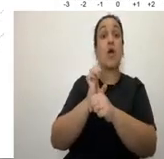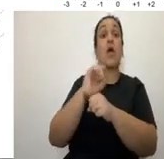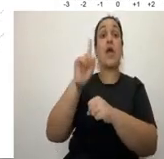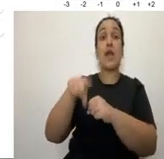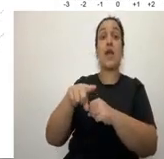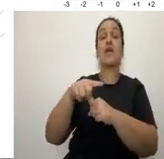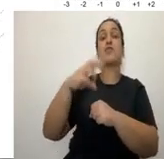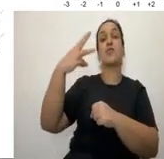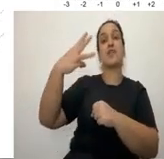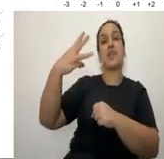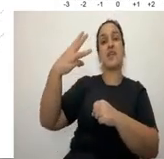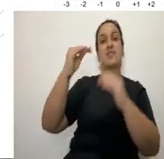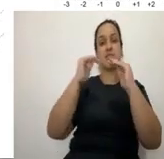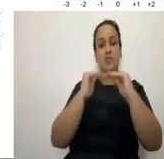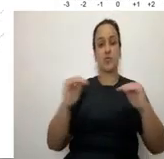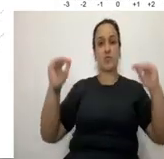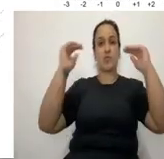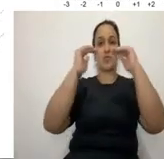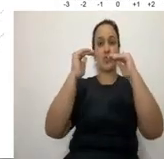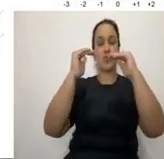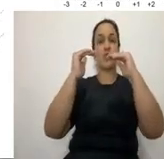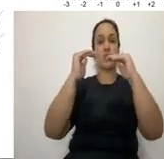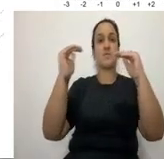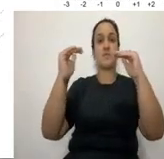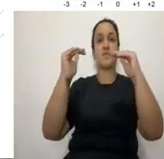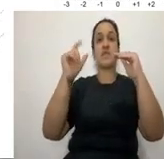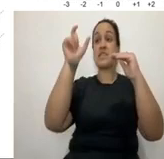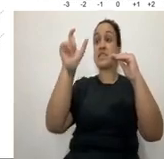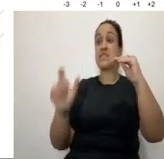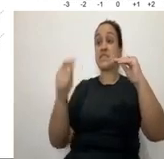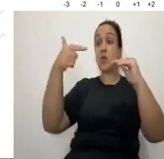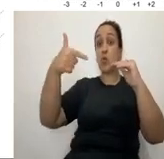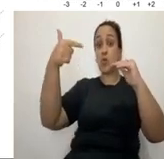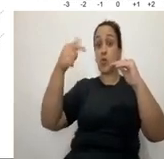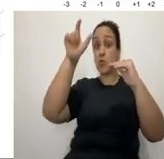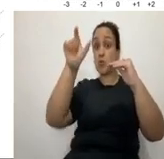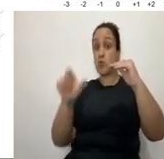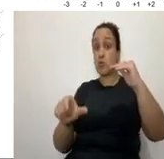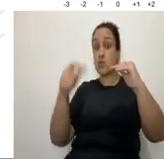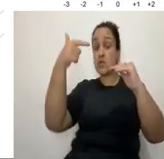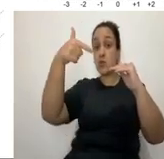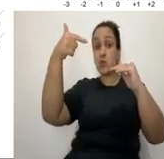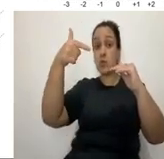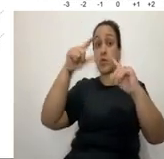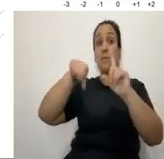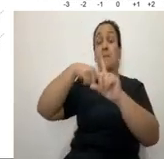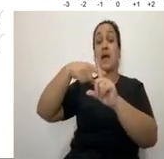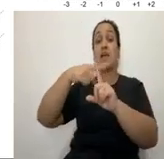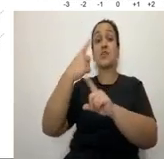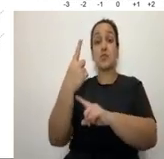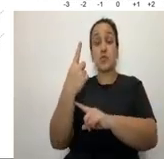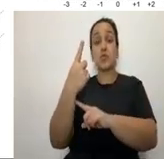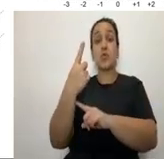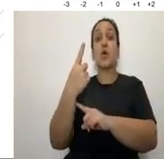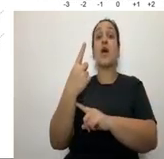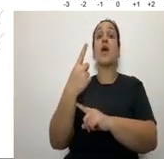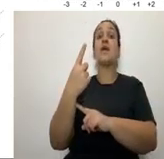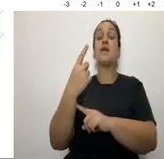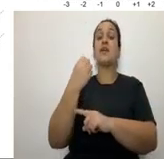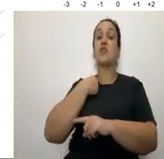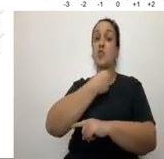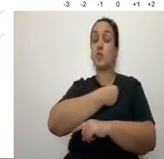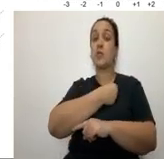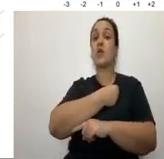nível 3, no número quântico secundário 2, número quântico magnético mais